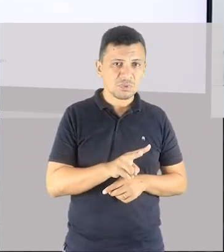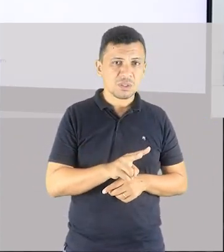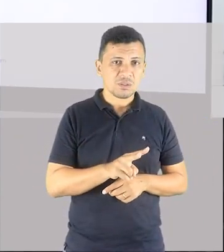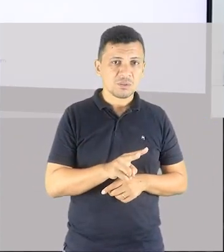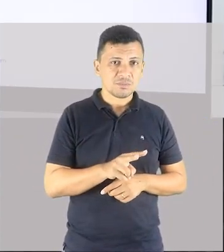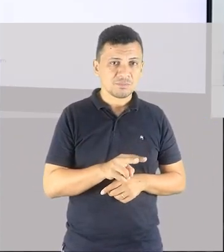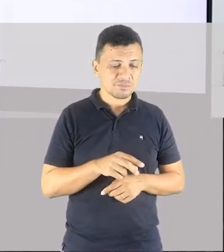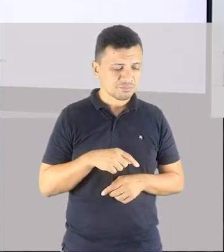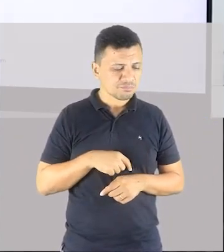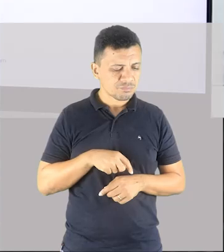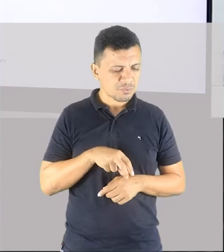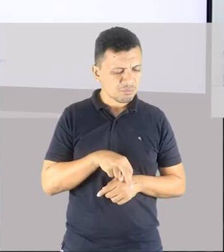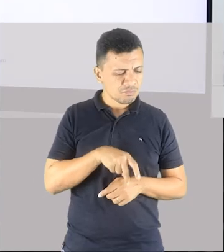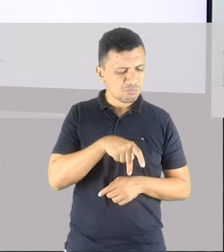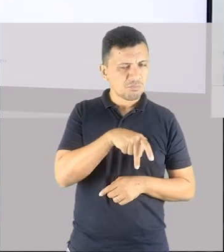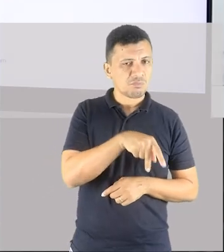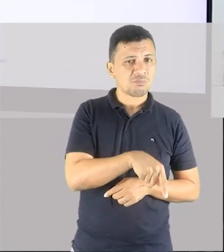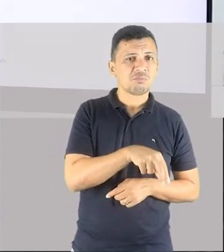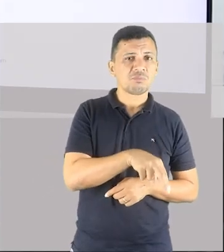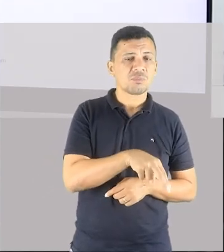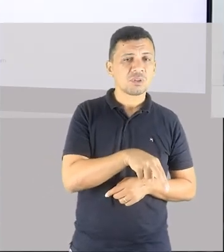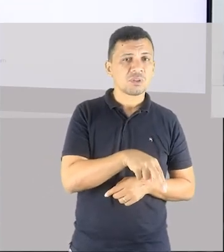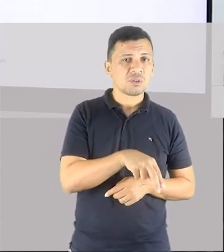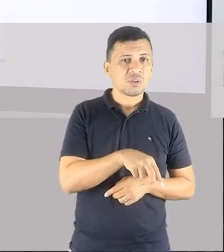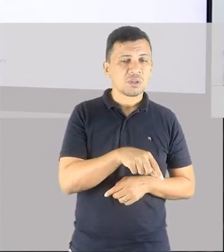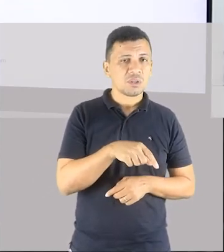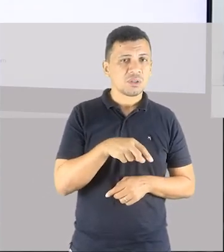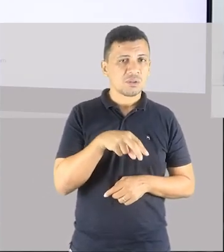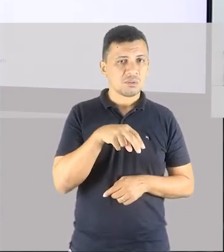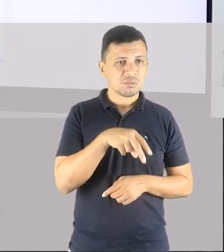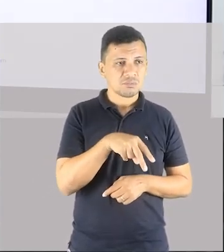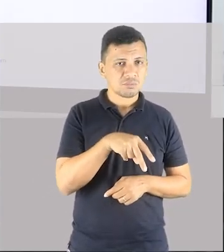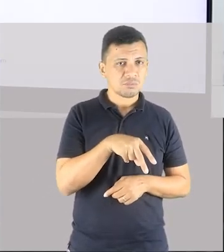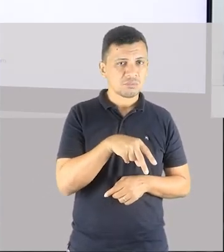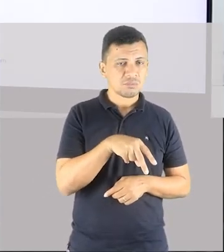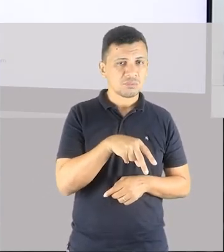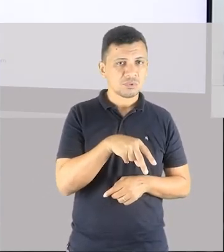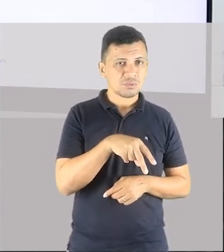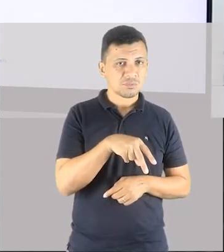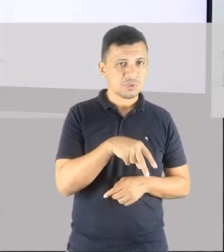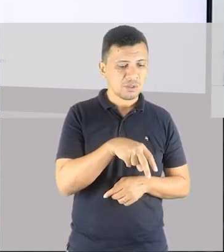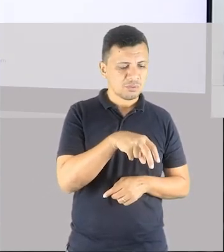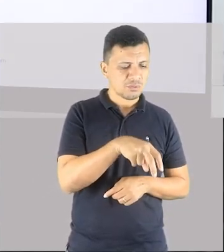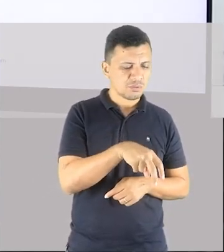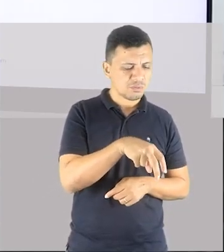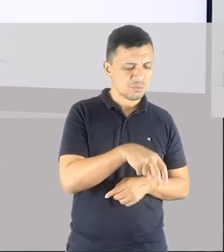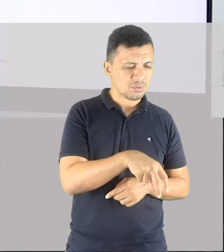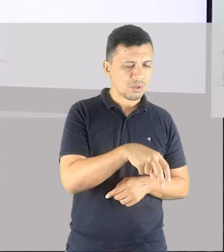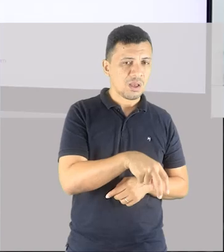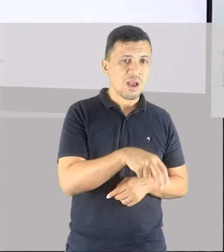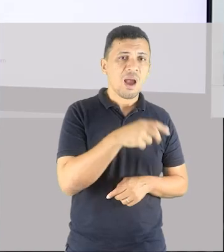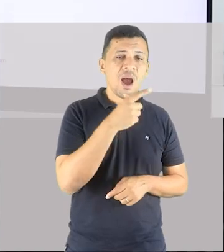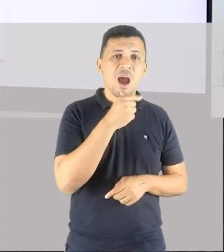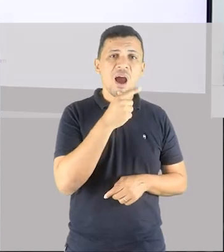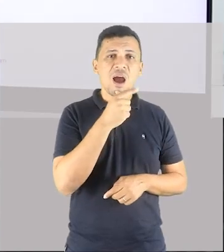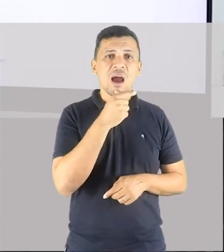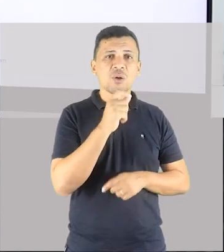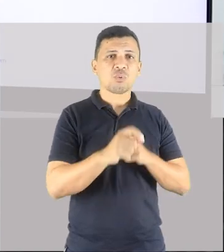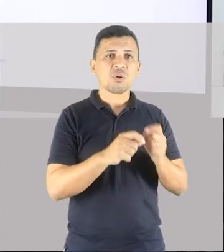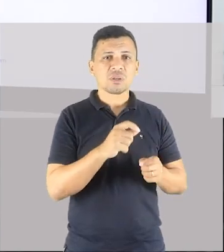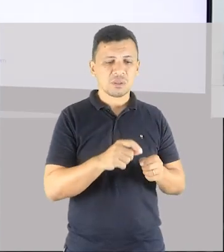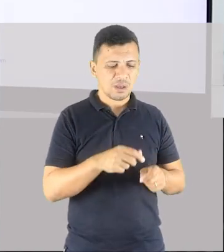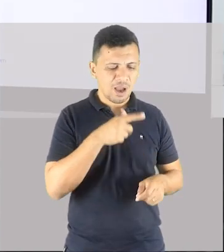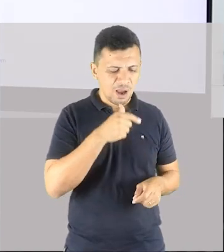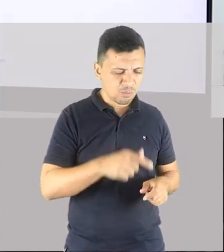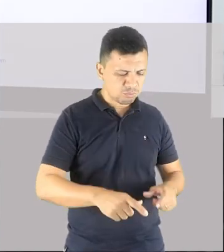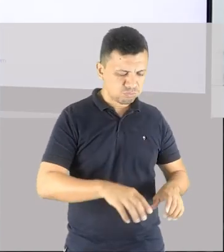ao entrar na banheira, ele viu que a proporção que ele ia submergindo, água ia derramando